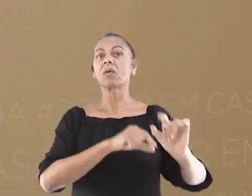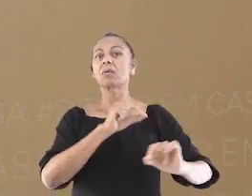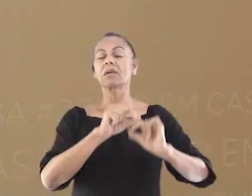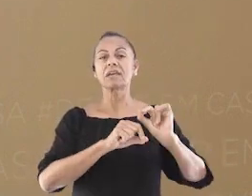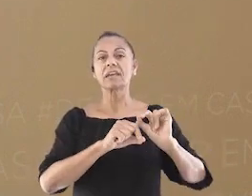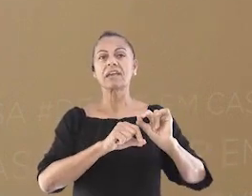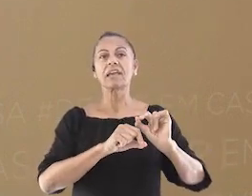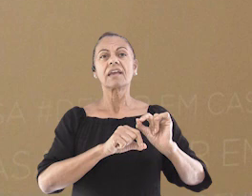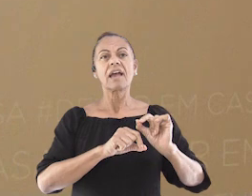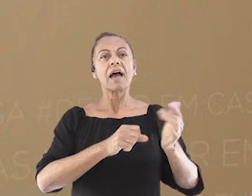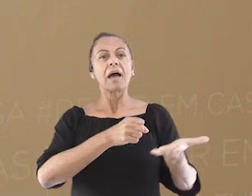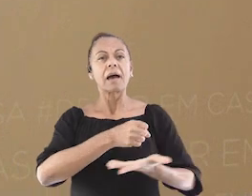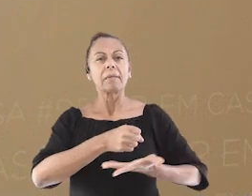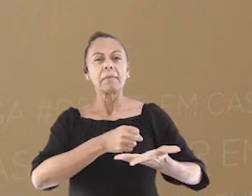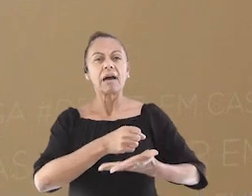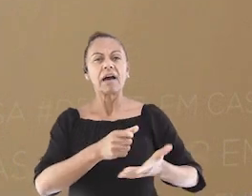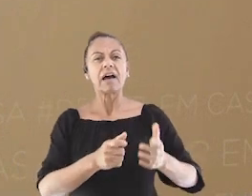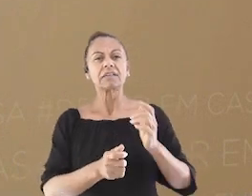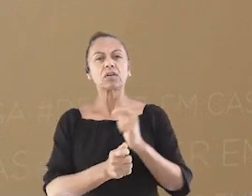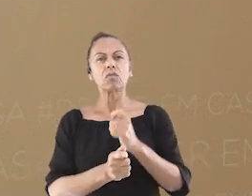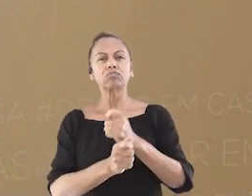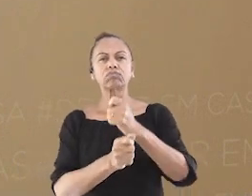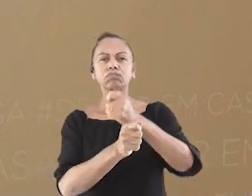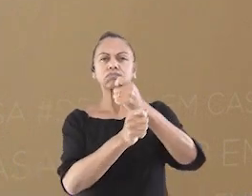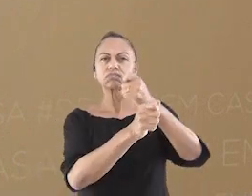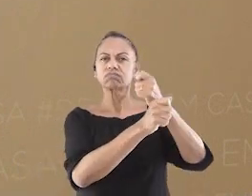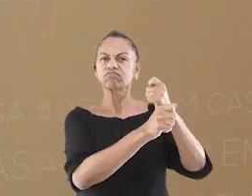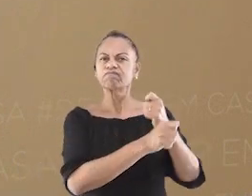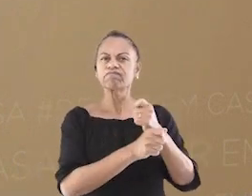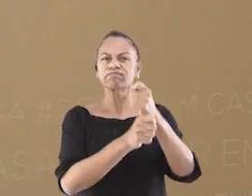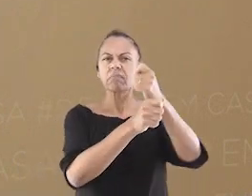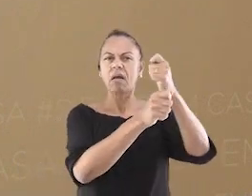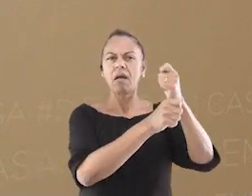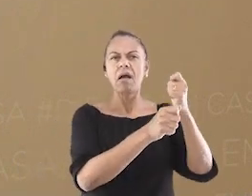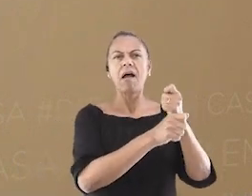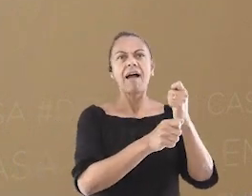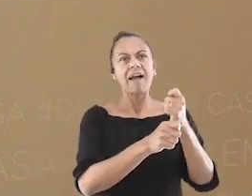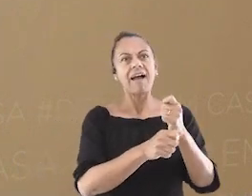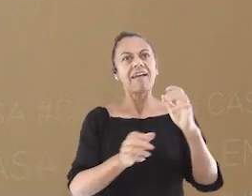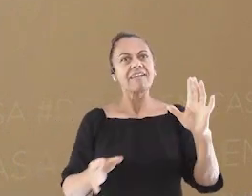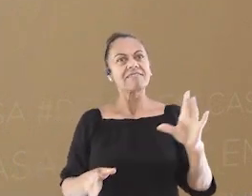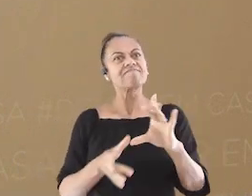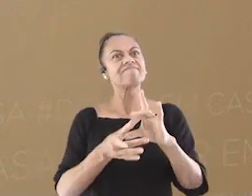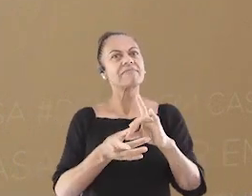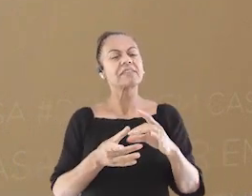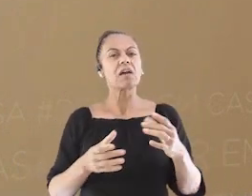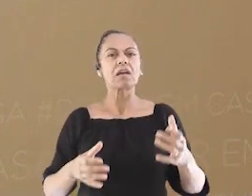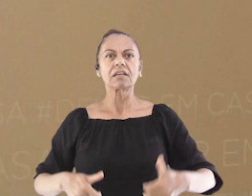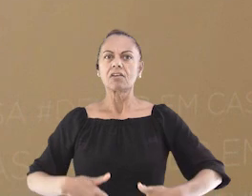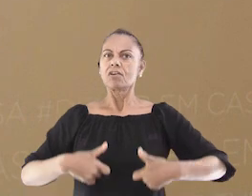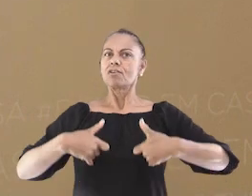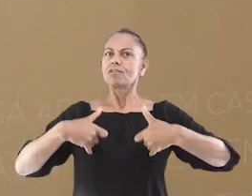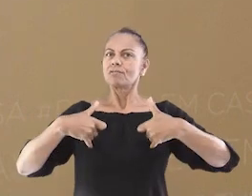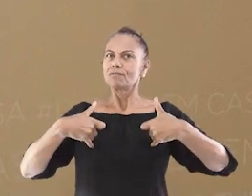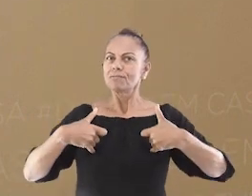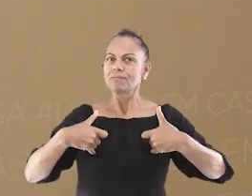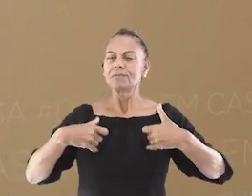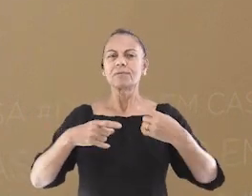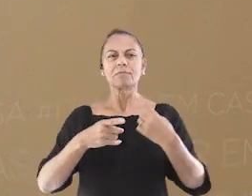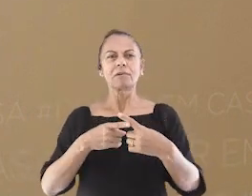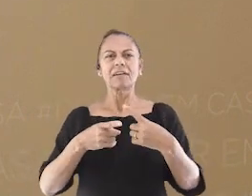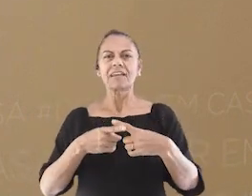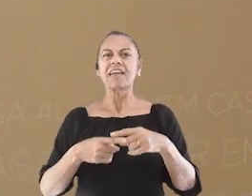a base e as paredes de uma catedral e desempenhava a função com orgulho e